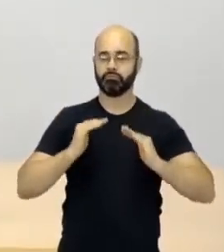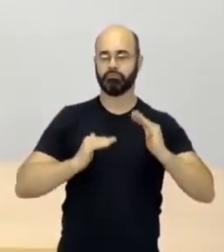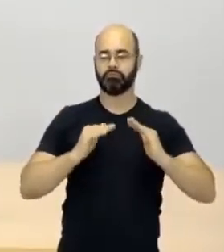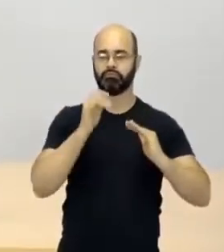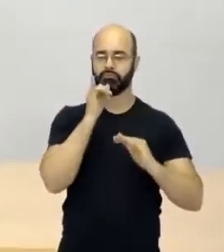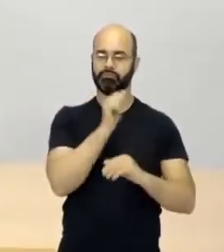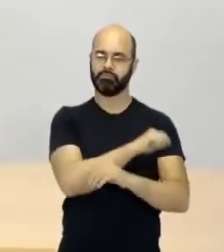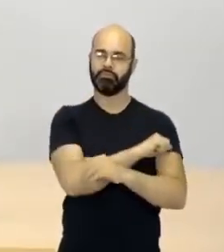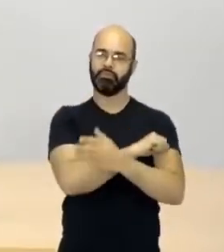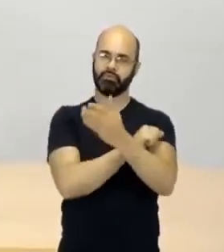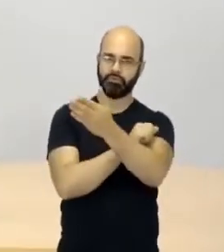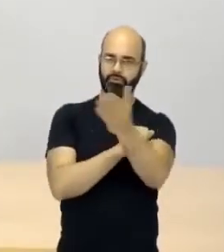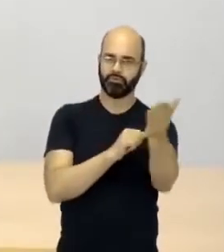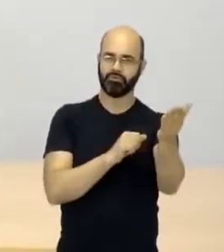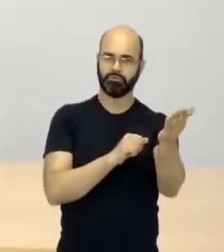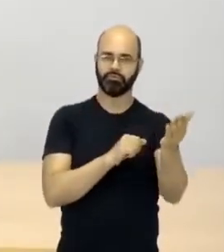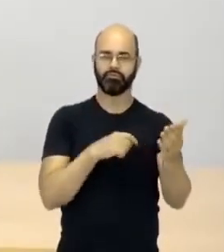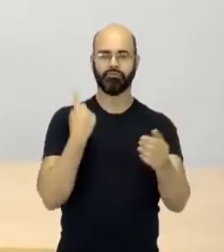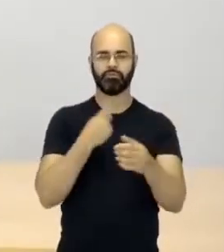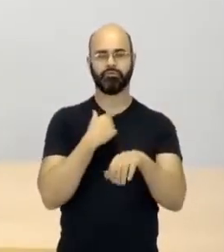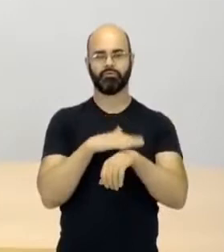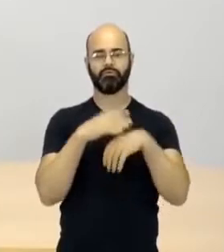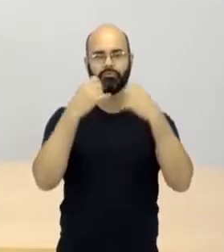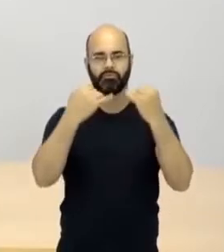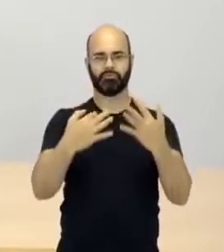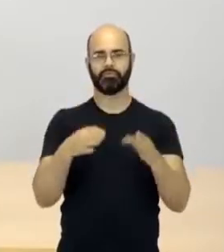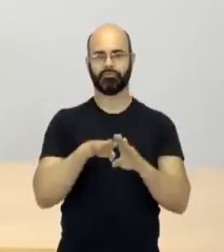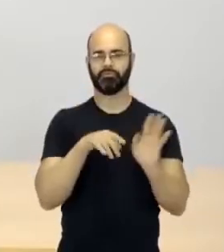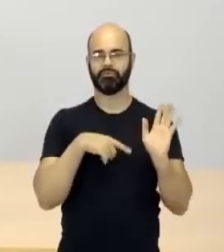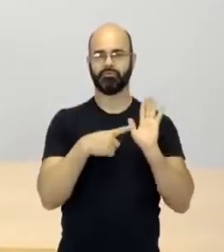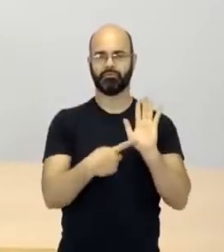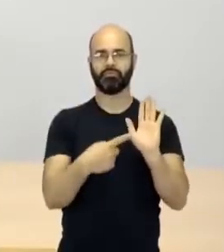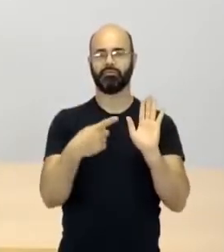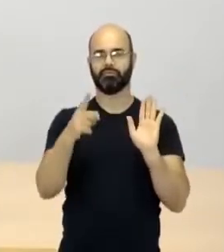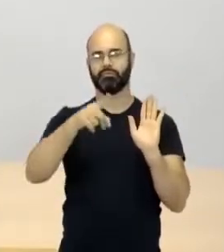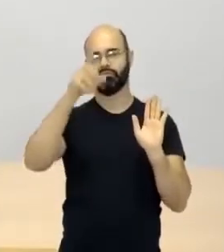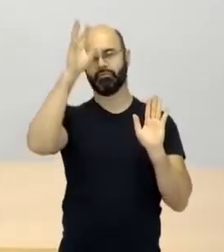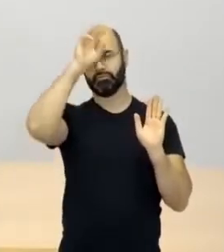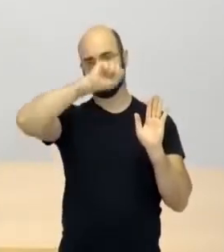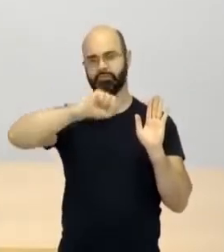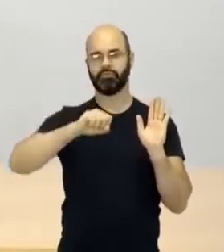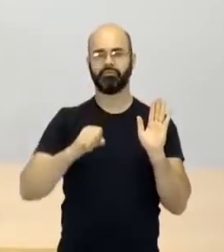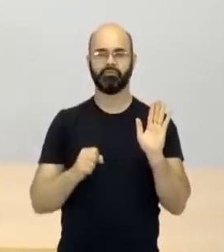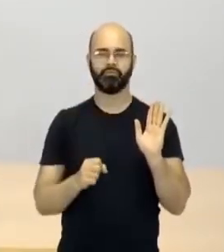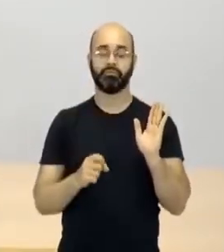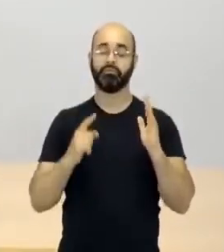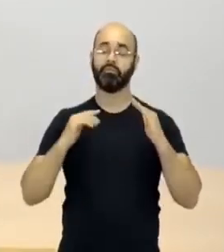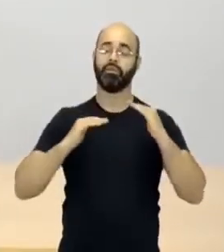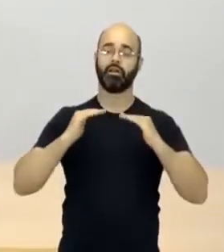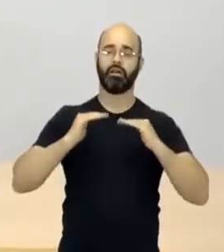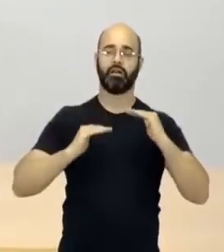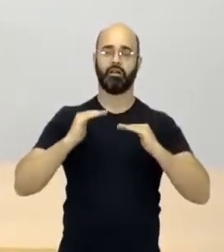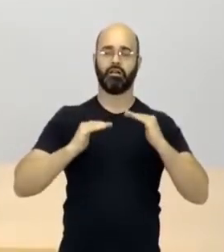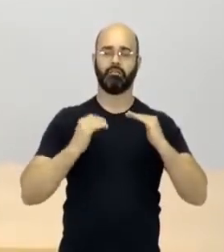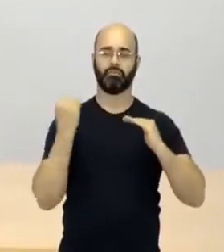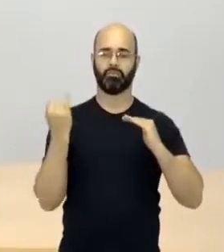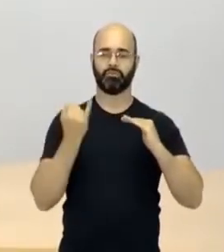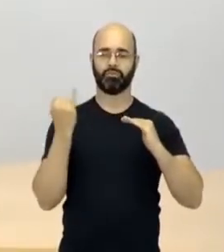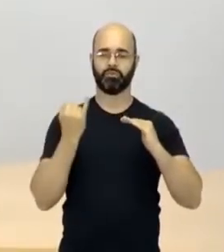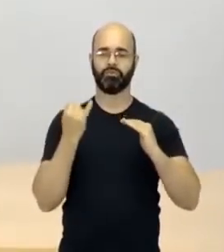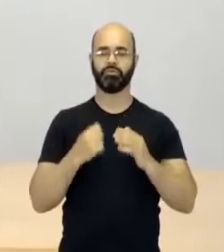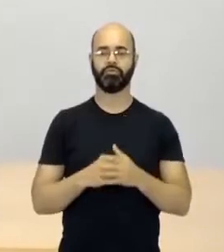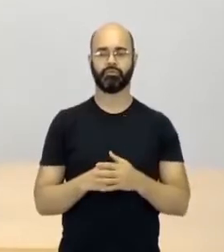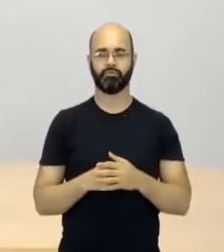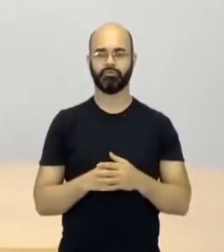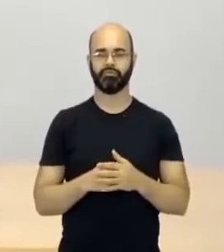mas alunos, estamos querendo dizer alguma coisa para vocês com isso, né? E é exatamente assim, ter o equilíbrio, né? Por isso que